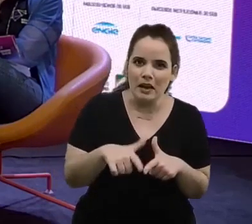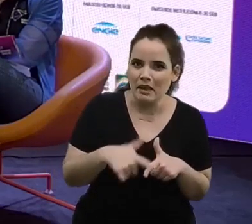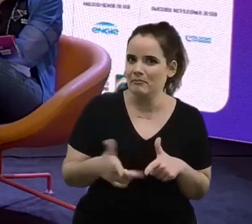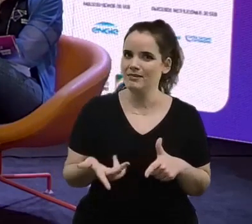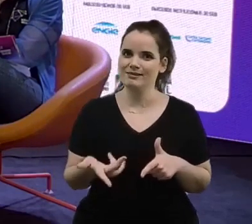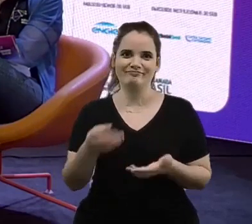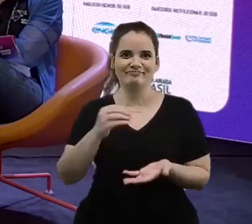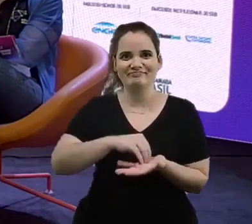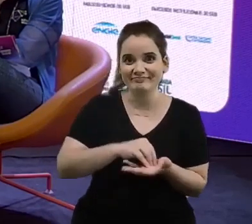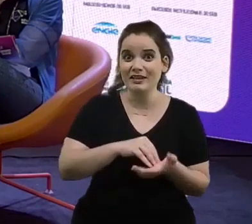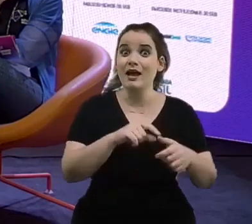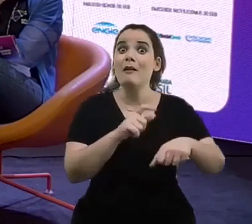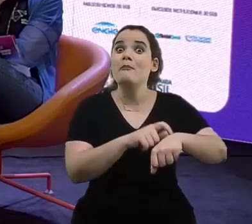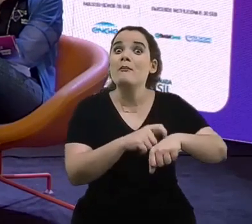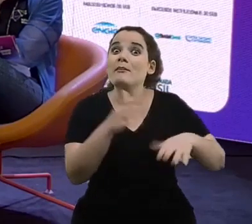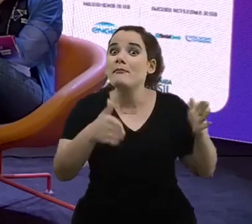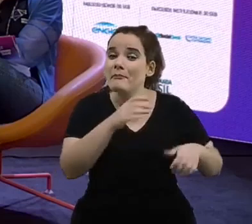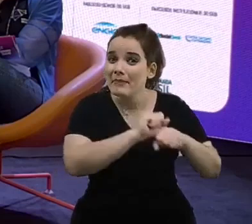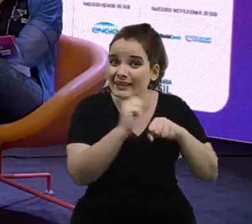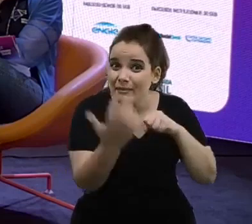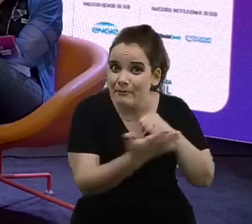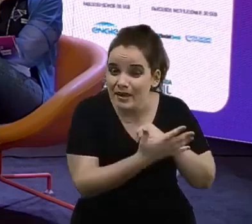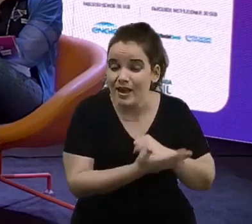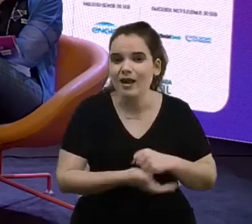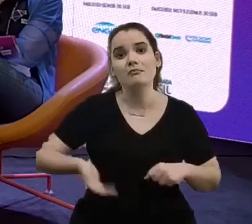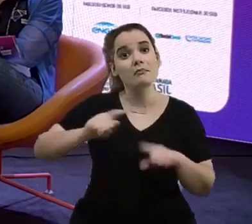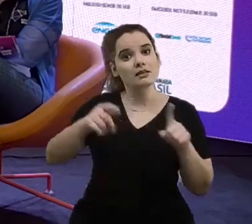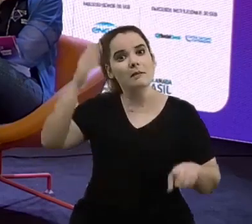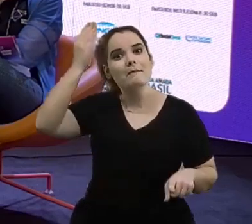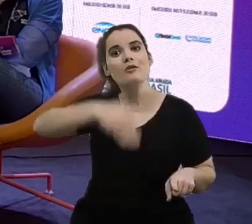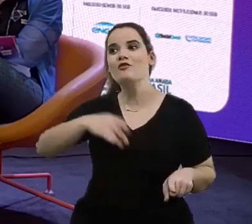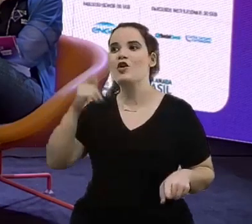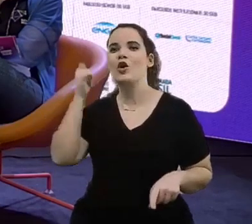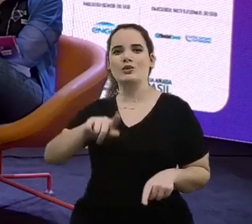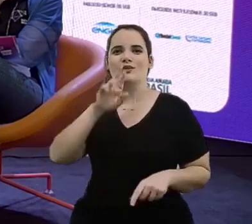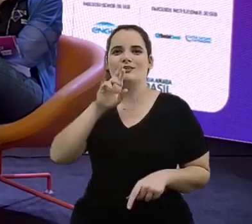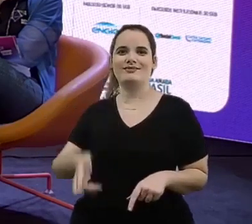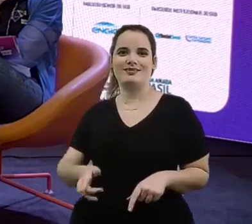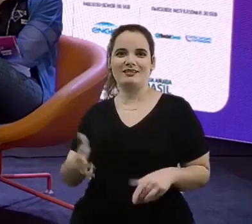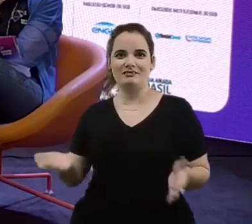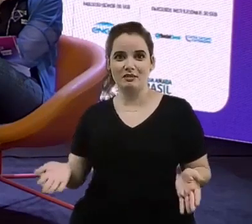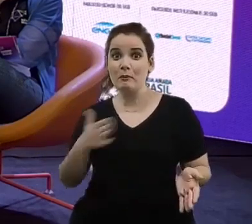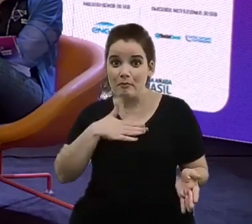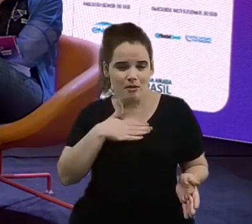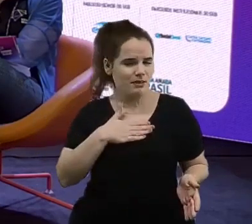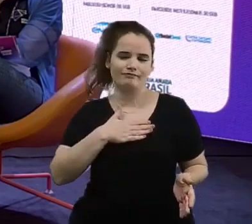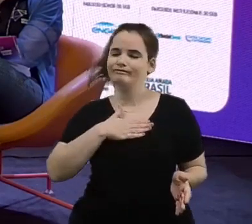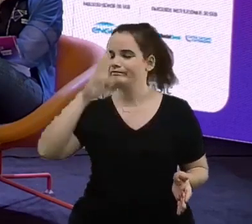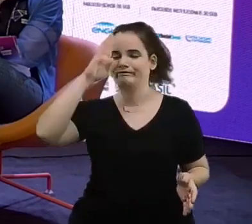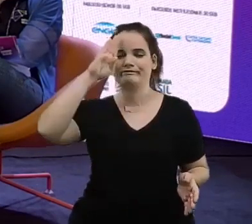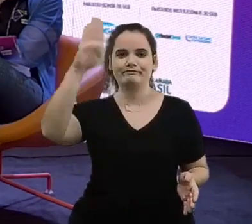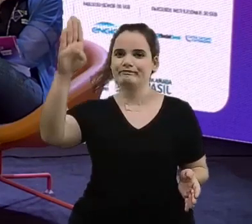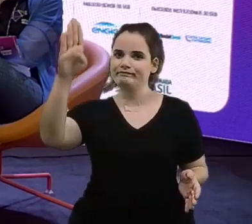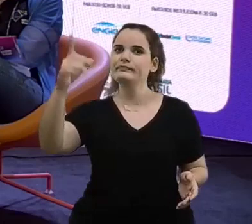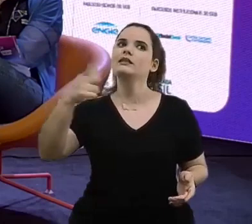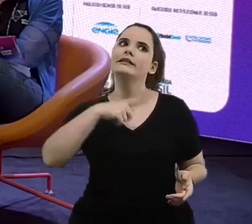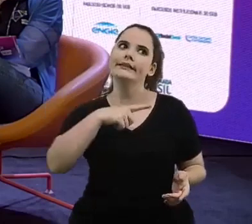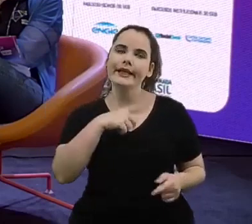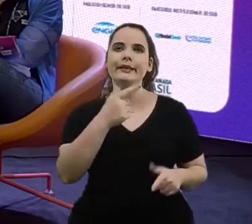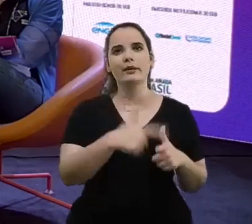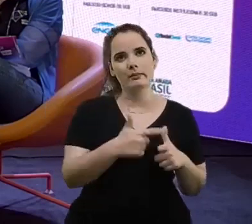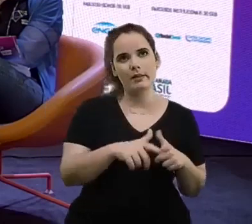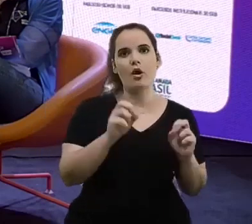colaboradores em diferentes frentes de atuação, desde coleta de amostra, né, recepção das amostras no laboratório central,